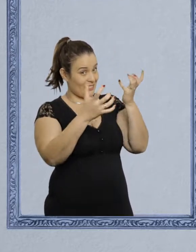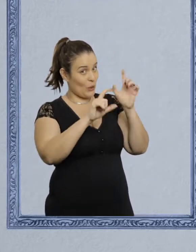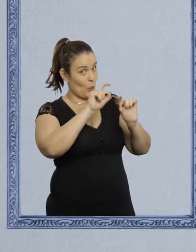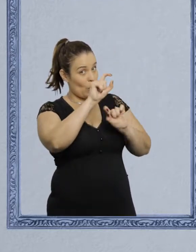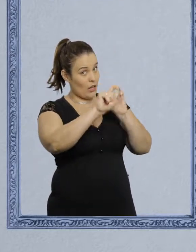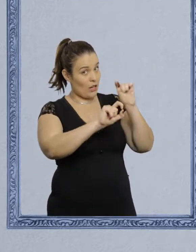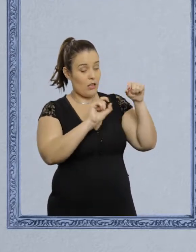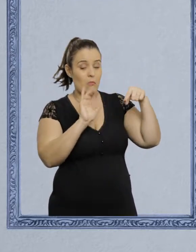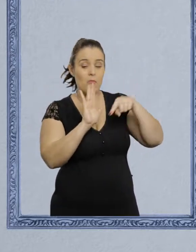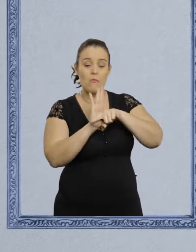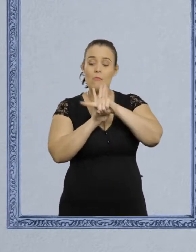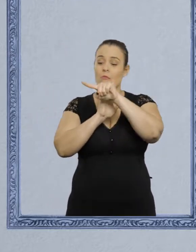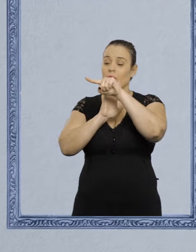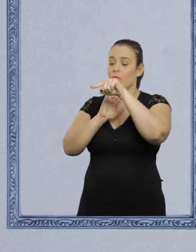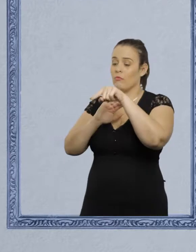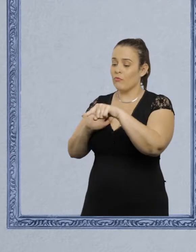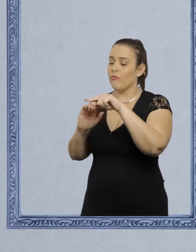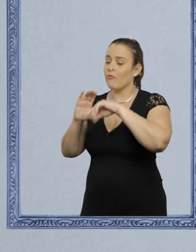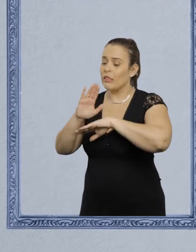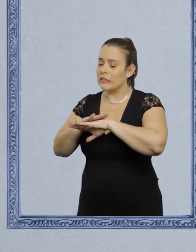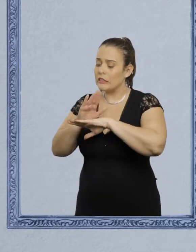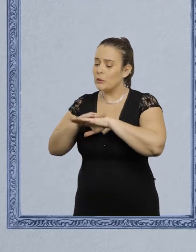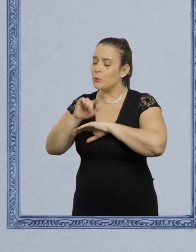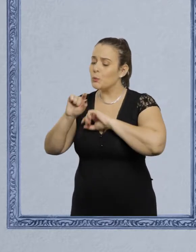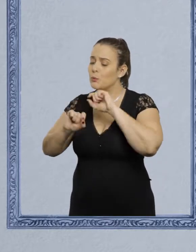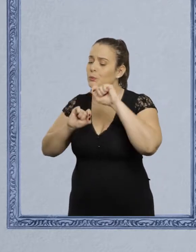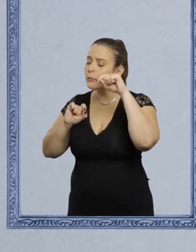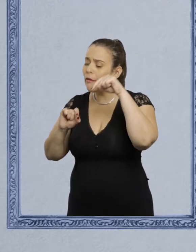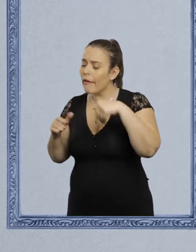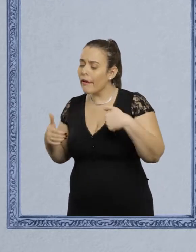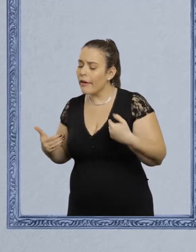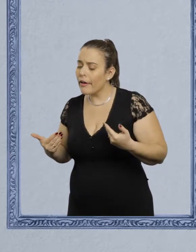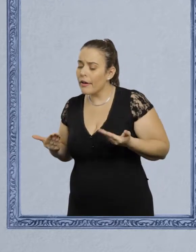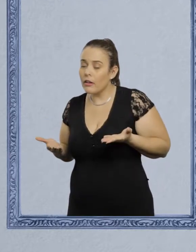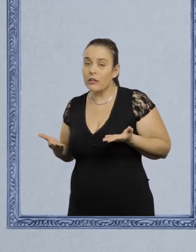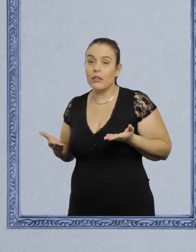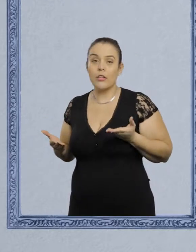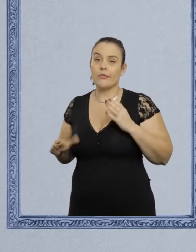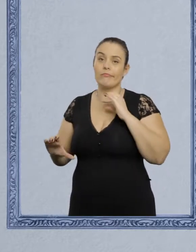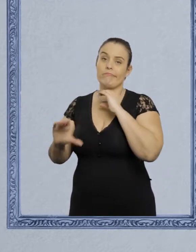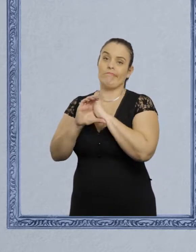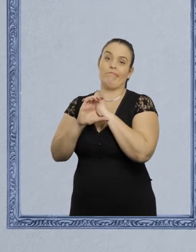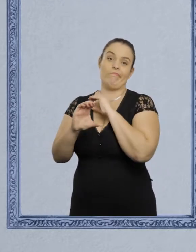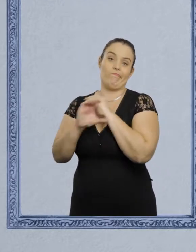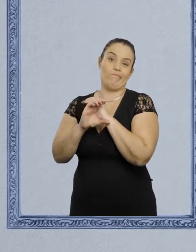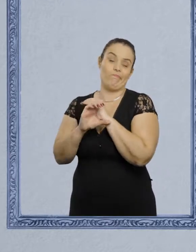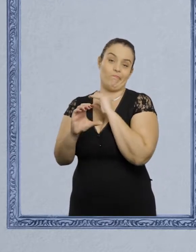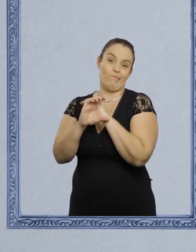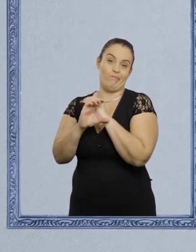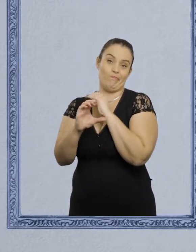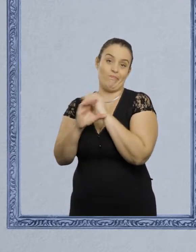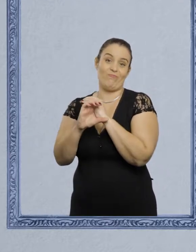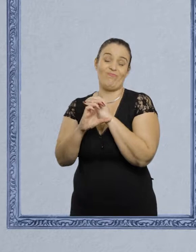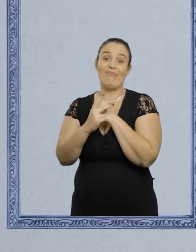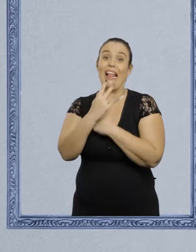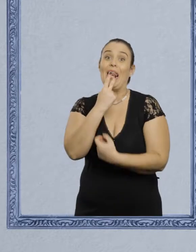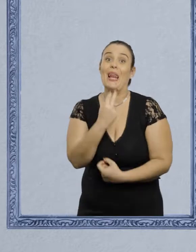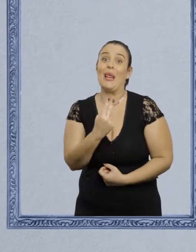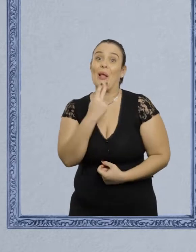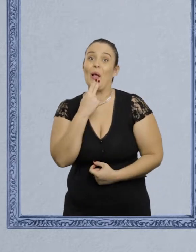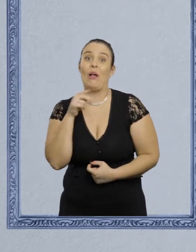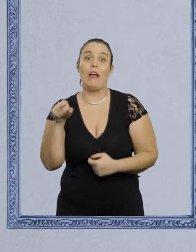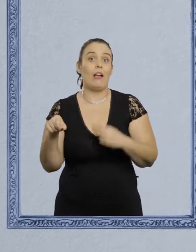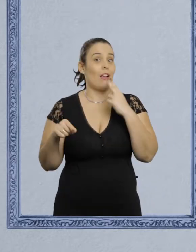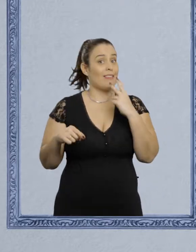Peter perguntou para a pássara o que ela estava fazendo ali. Eles não conseguiram se entender. Eles falavam